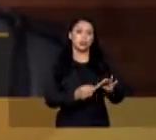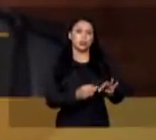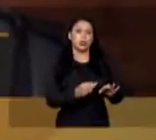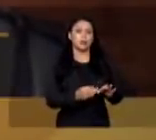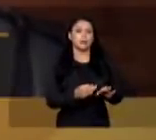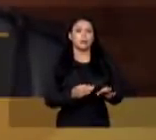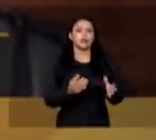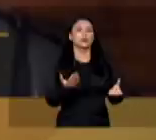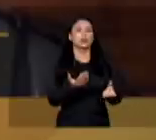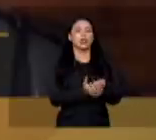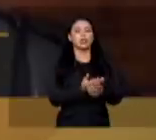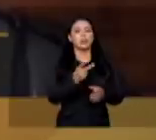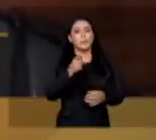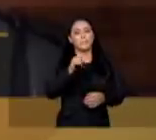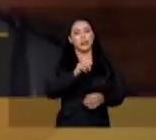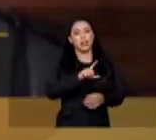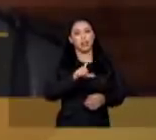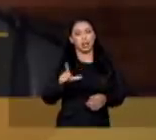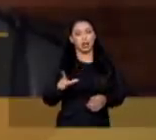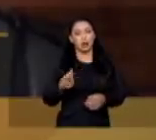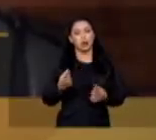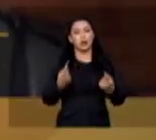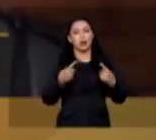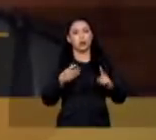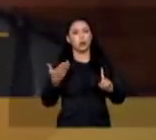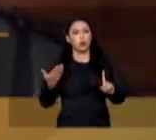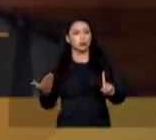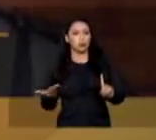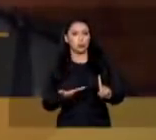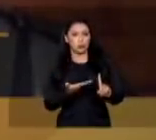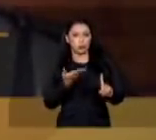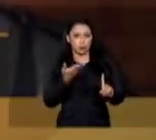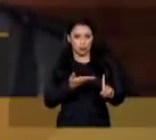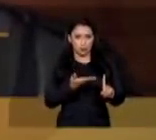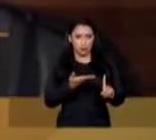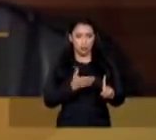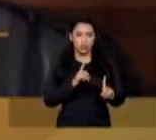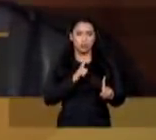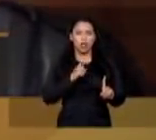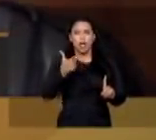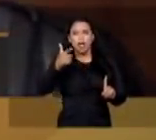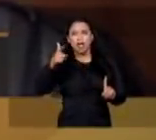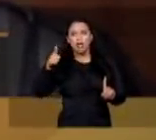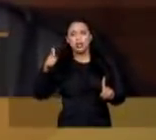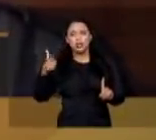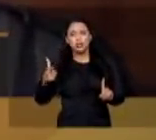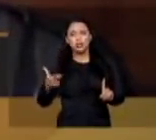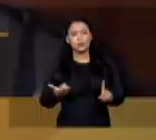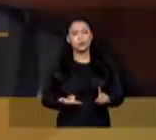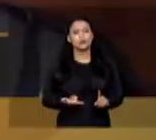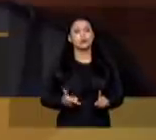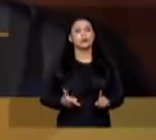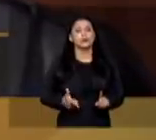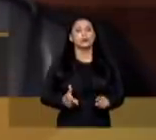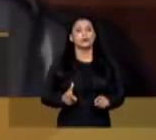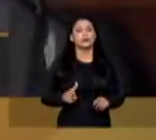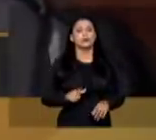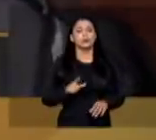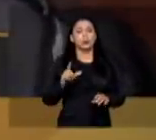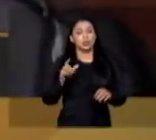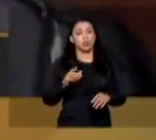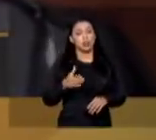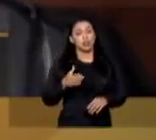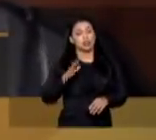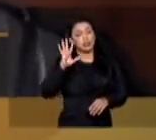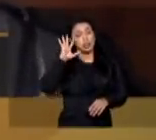penais deflagradas em desfavor do paciente, as demais pretensões deduzidas perante o